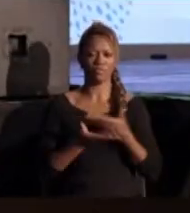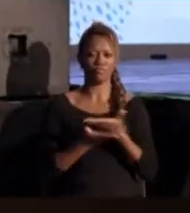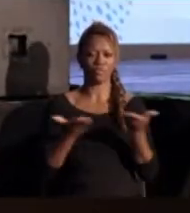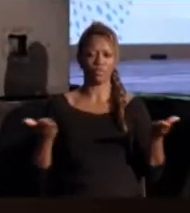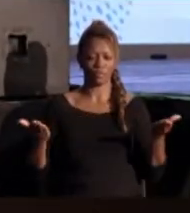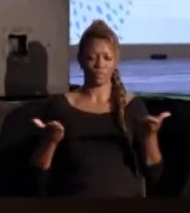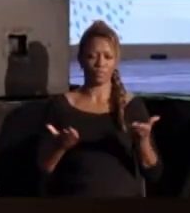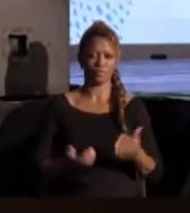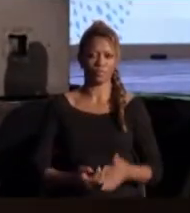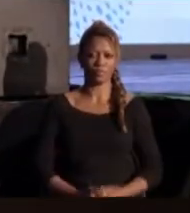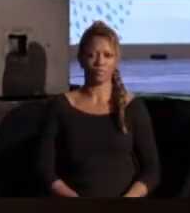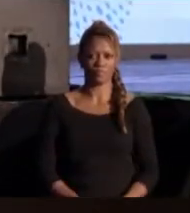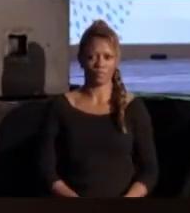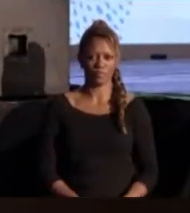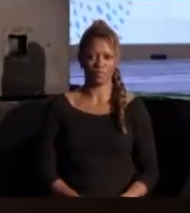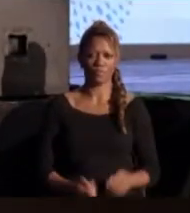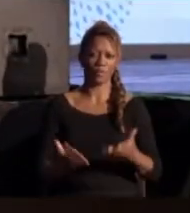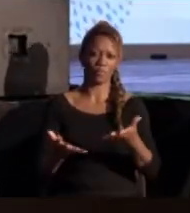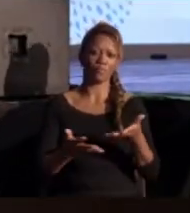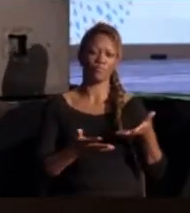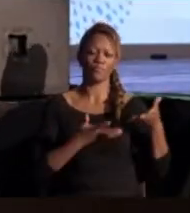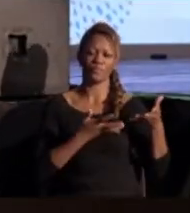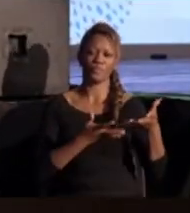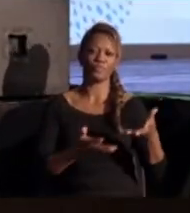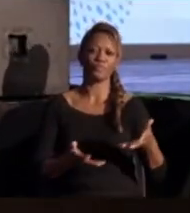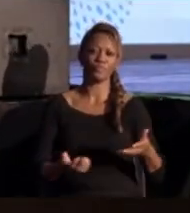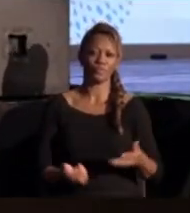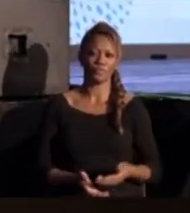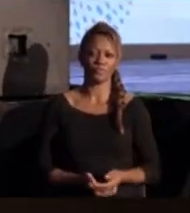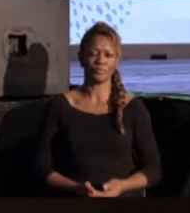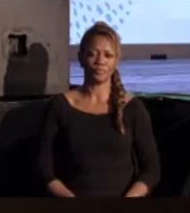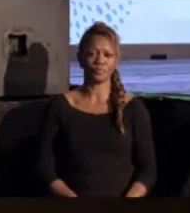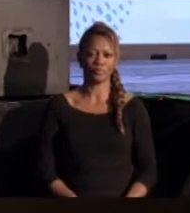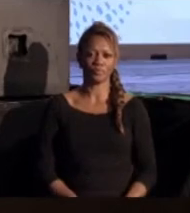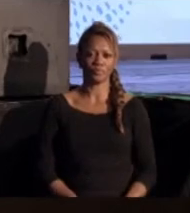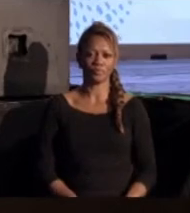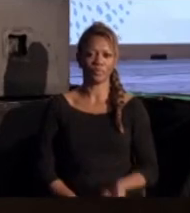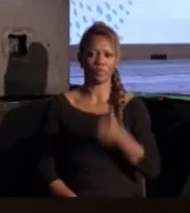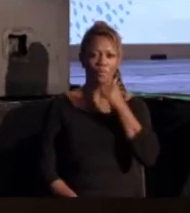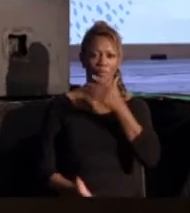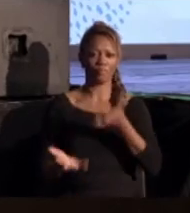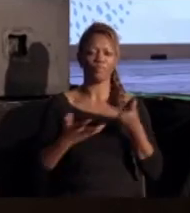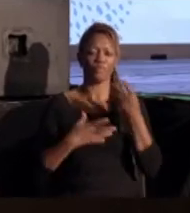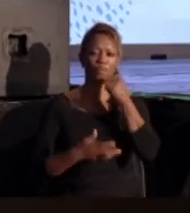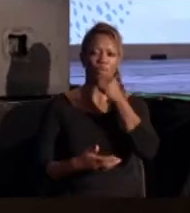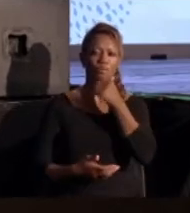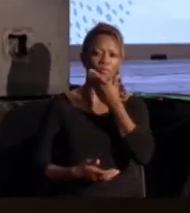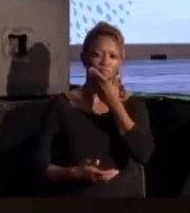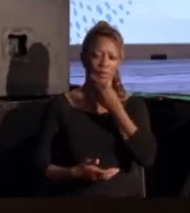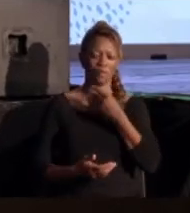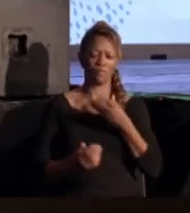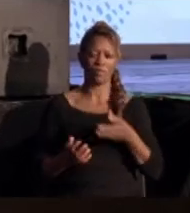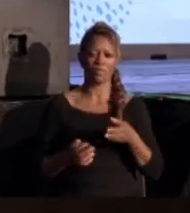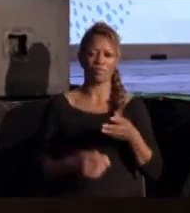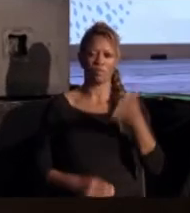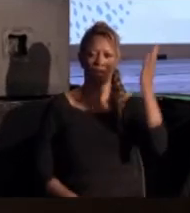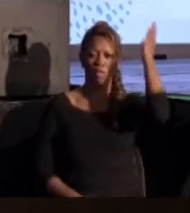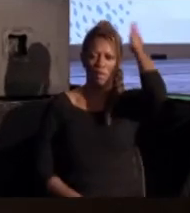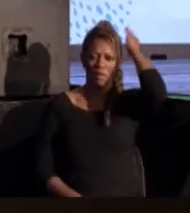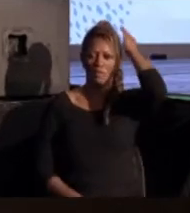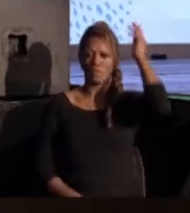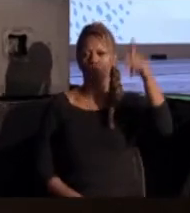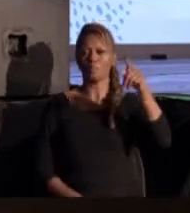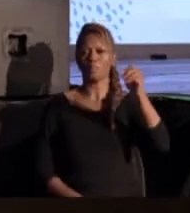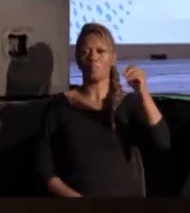todas e todos. Sejam bem-vindos, bem-vindas e bem-vindes ao Sesc Pompeia para o